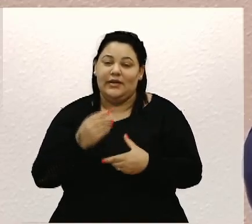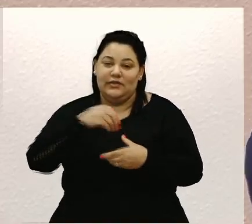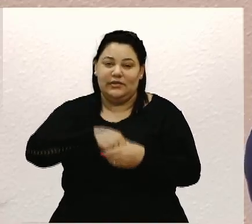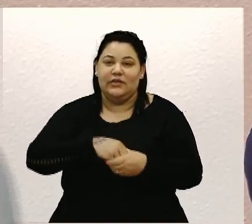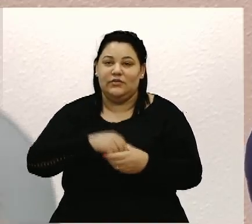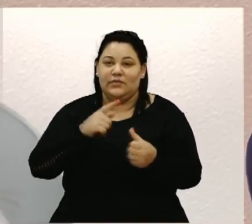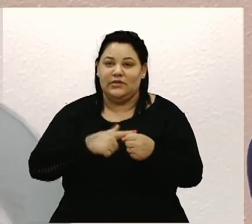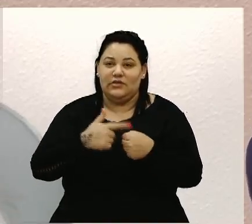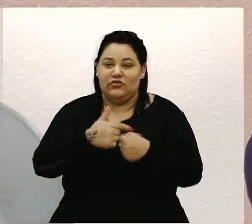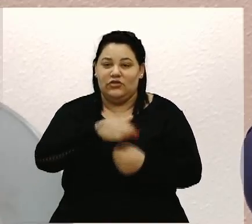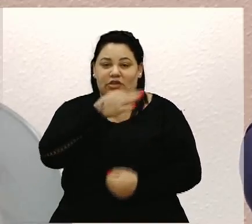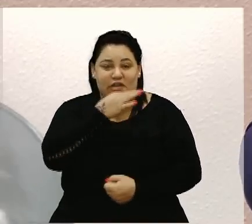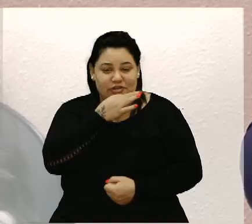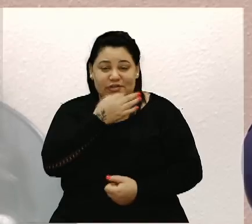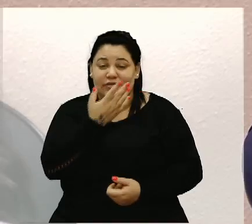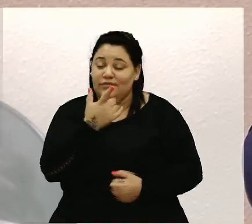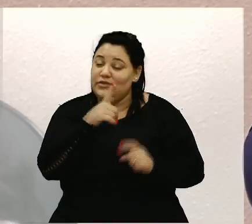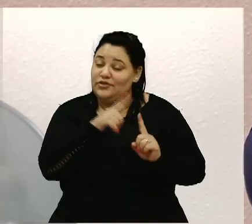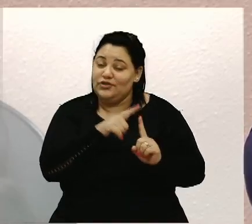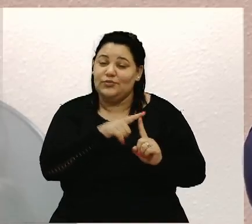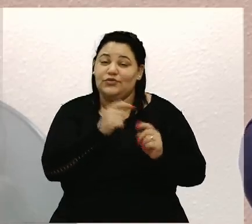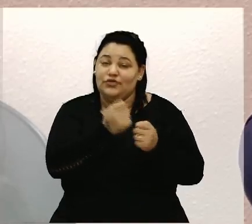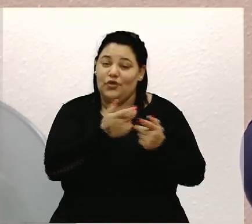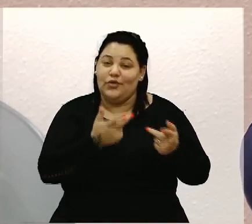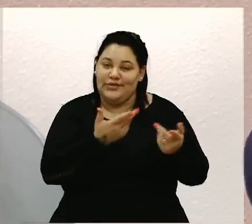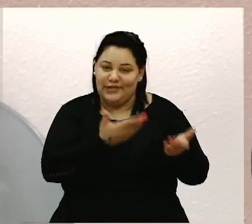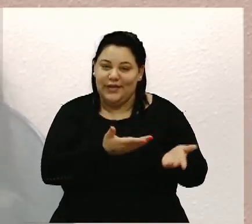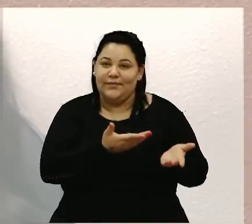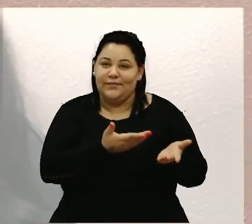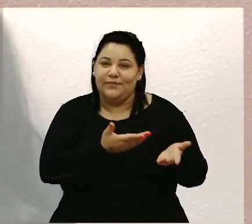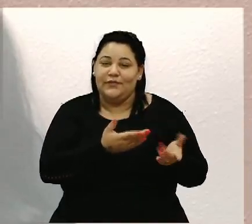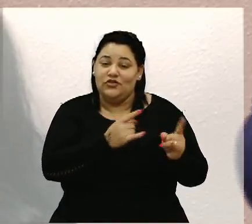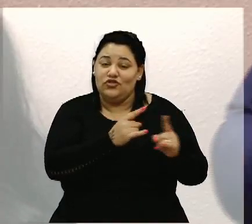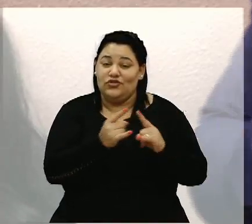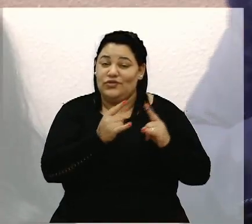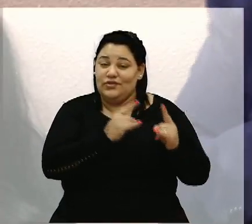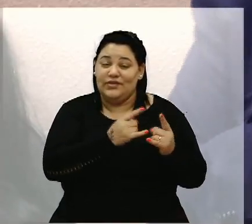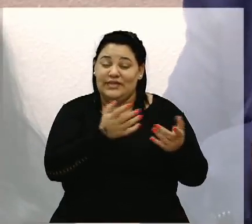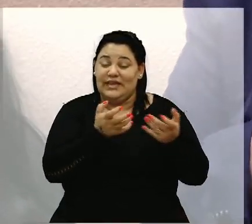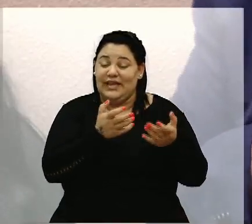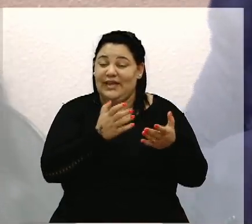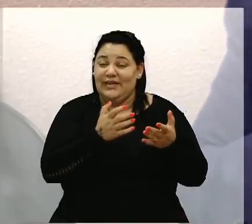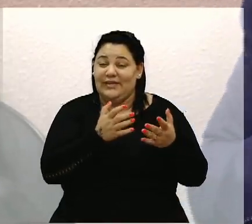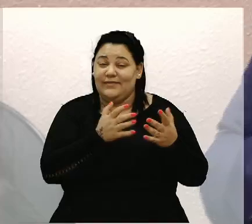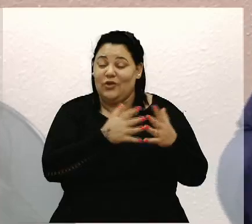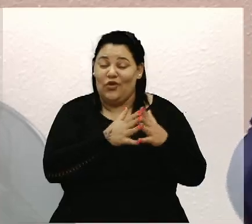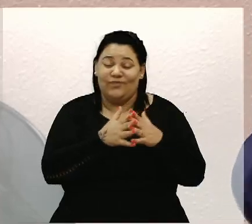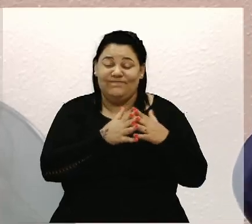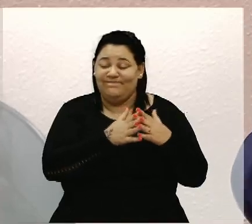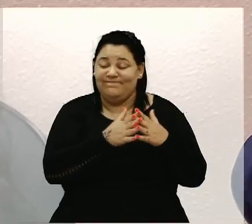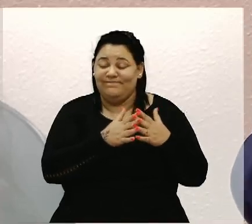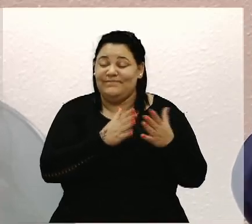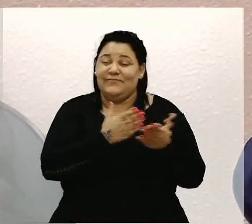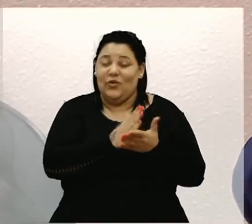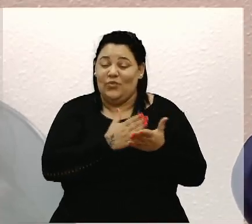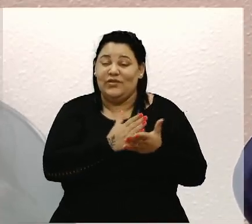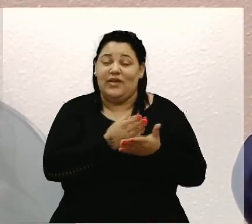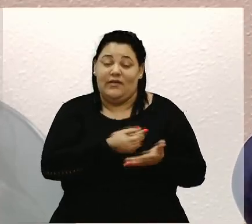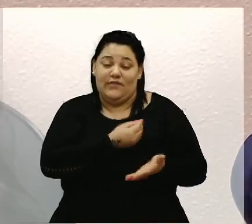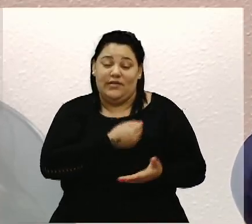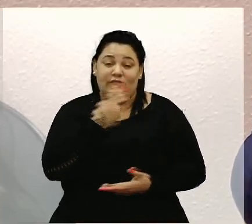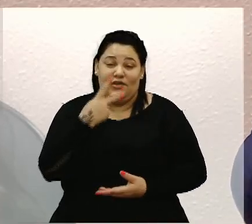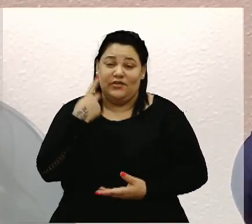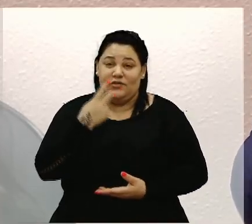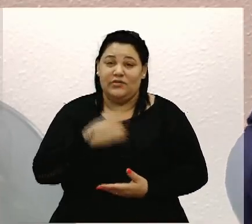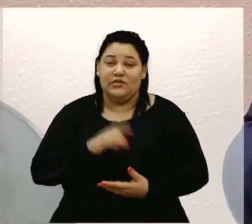Caxias do Sul com esse tipo de órgãos aí, querendo atrapalhar a vida do vereador. E só para mais uma